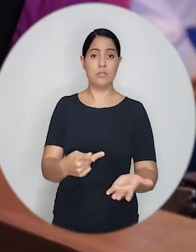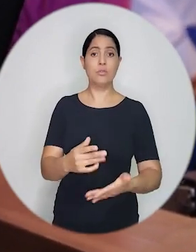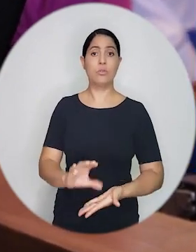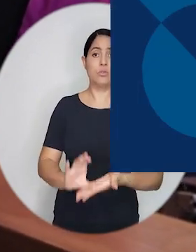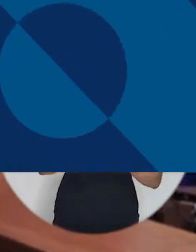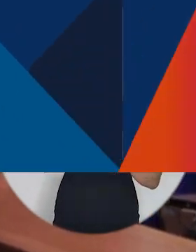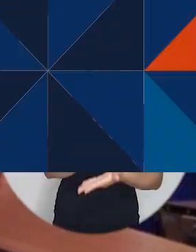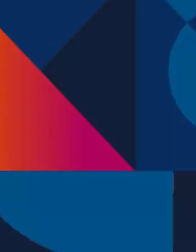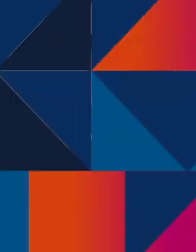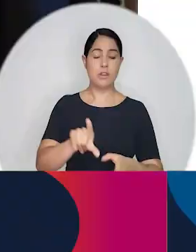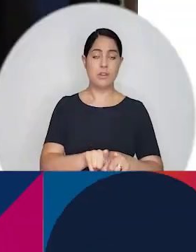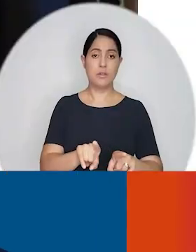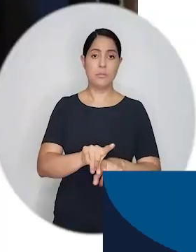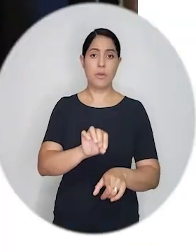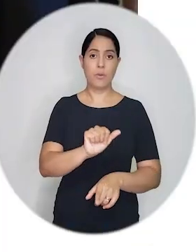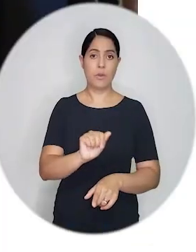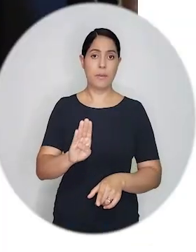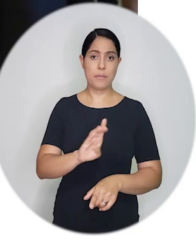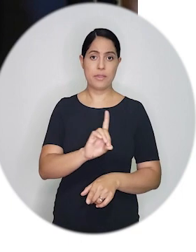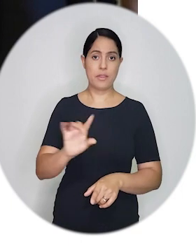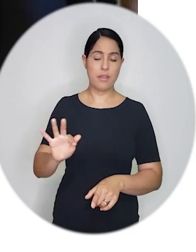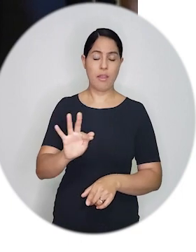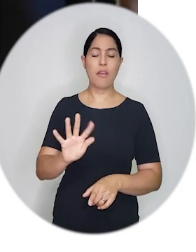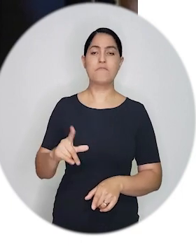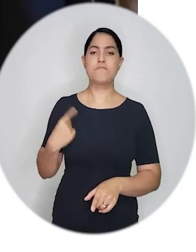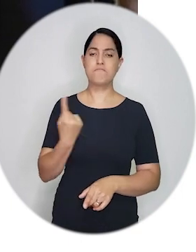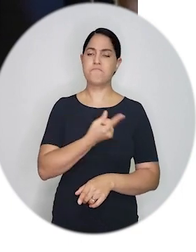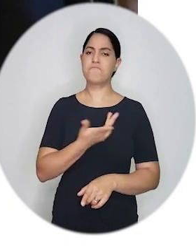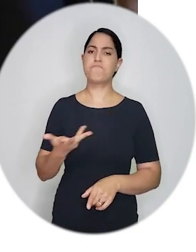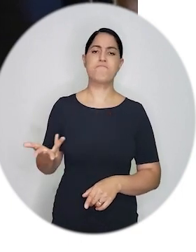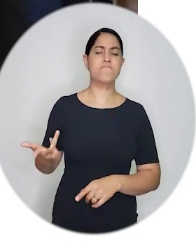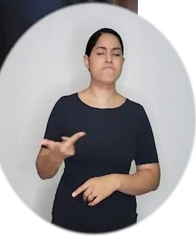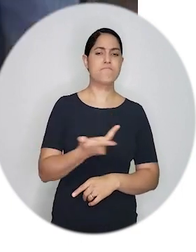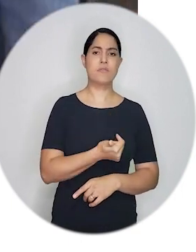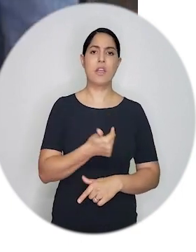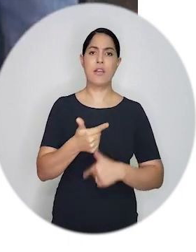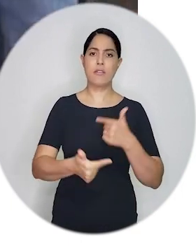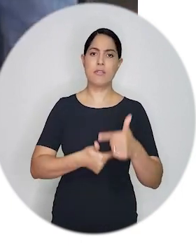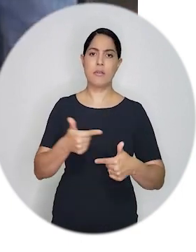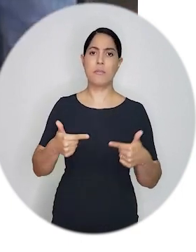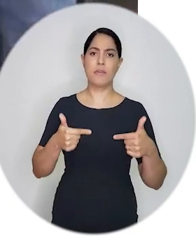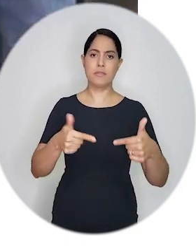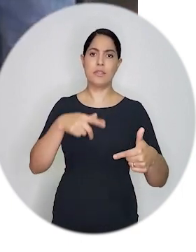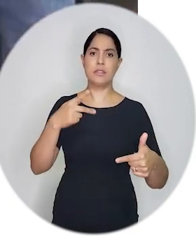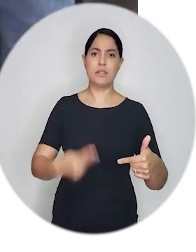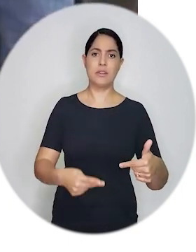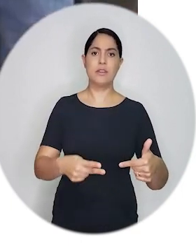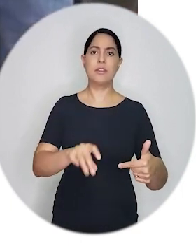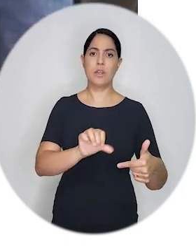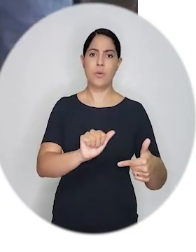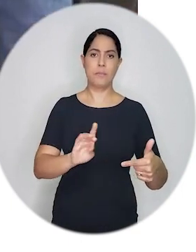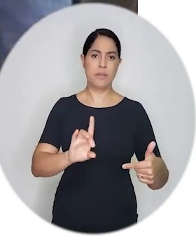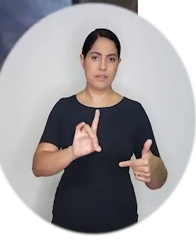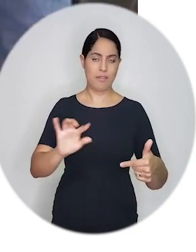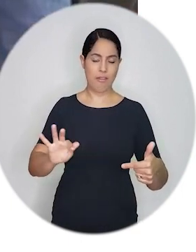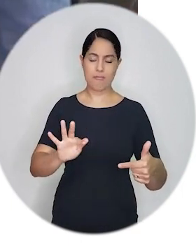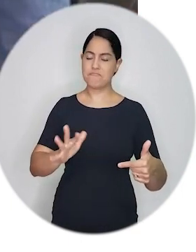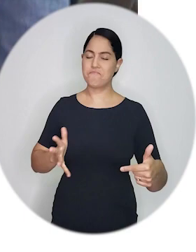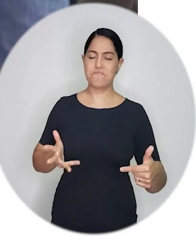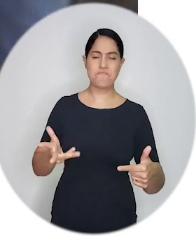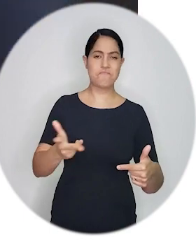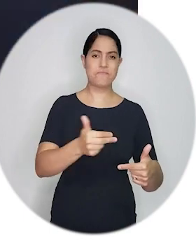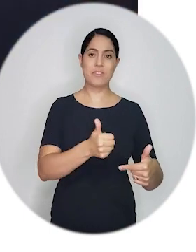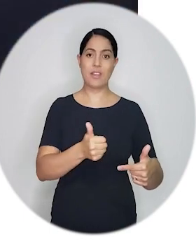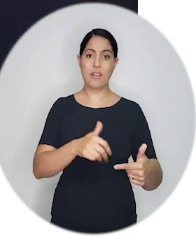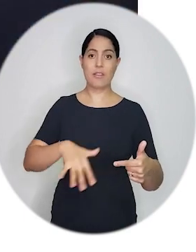essa sede, o Conselho Federal e a Ordem dos Advogados do Brasil, seccional da OAB-DF, enobrecem e dignificam o exercício da advocacia